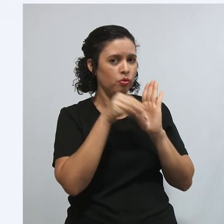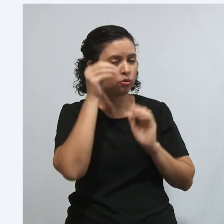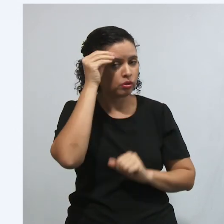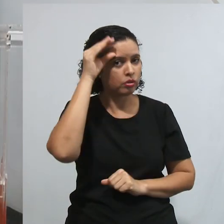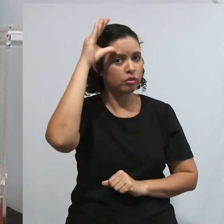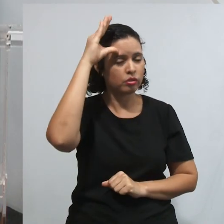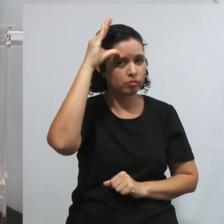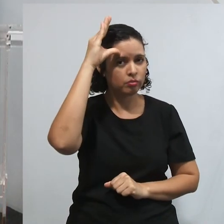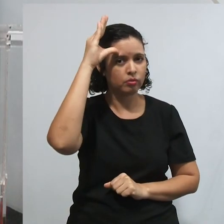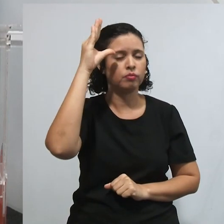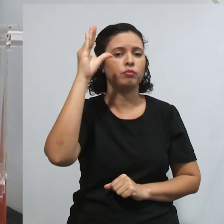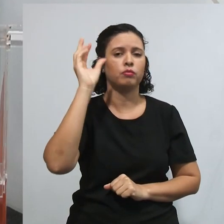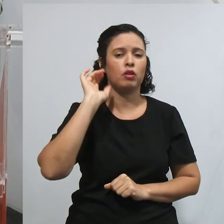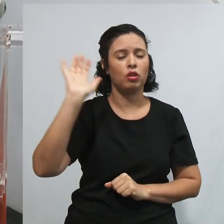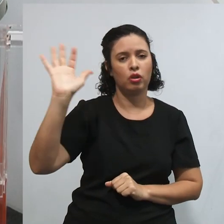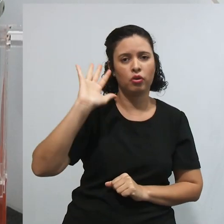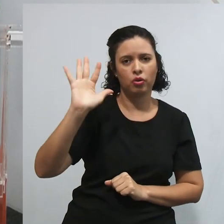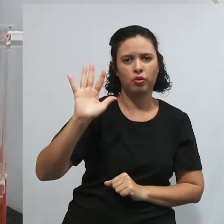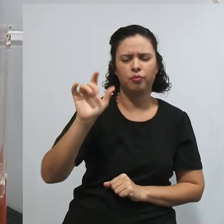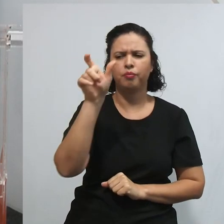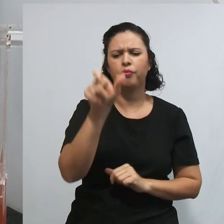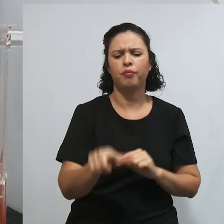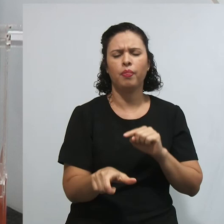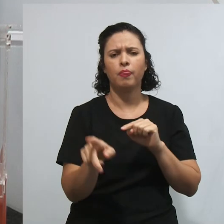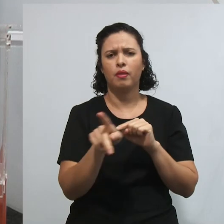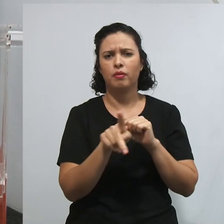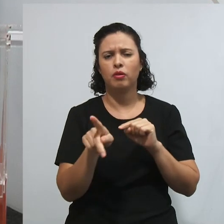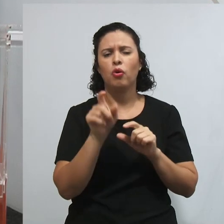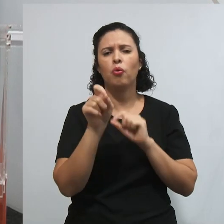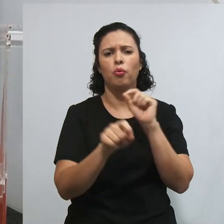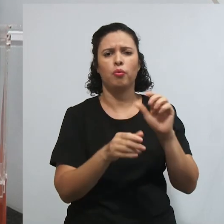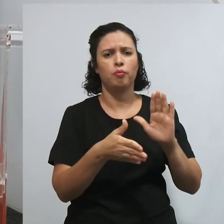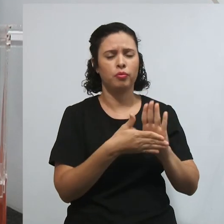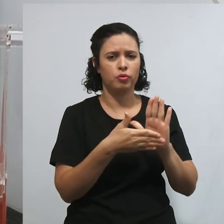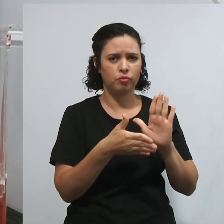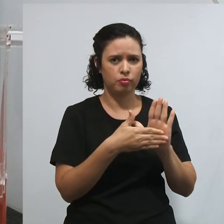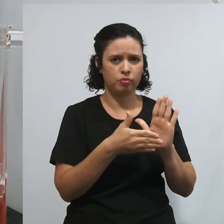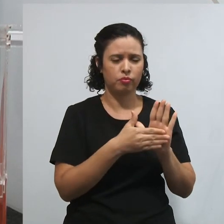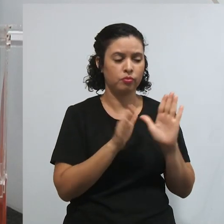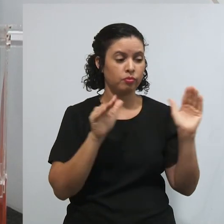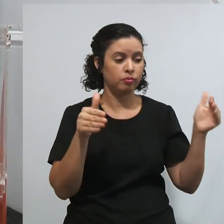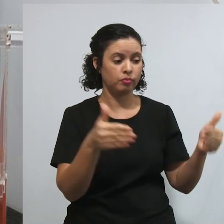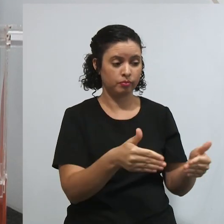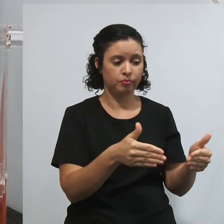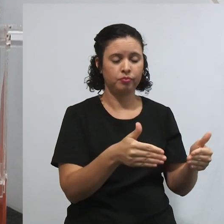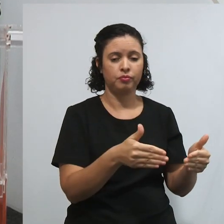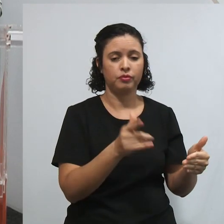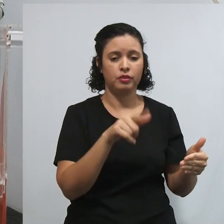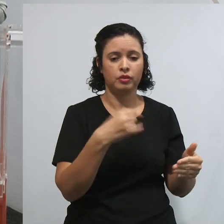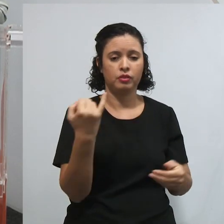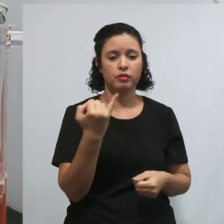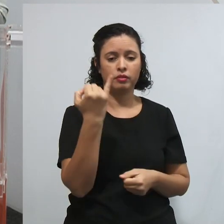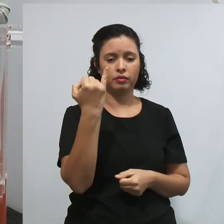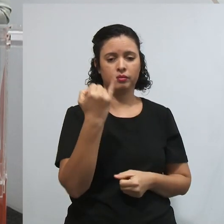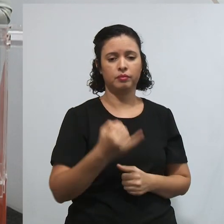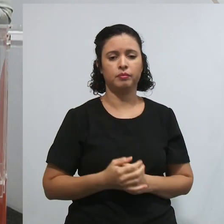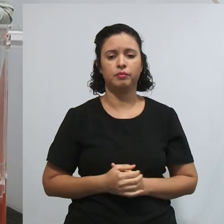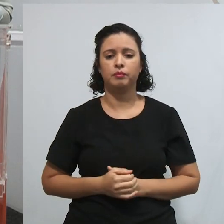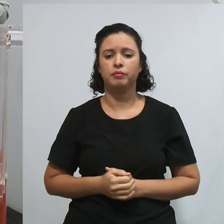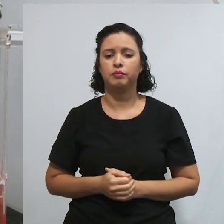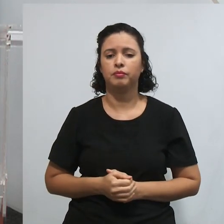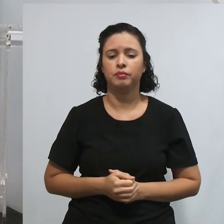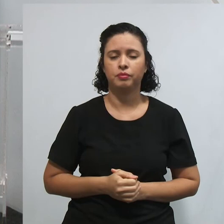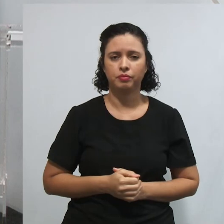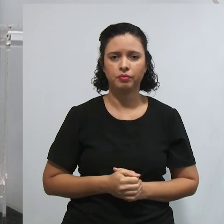pensar quem é o professor, né? O que ele deve propor na sala de aula nessa perspectiva também é muito